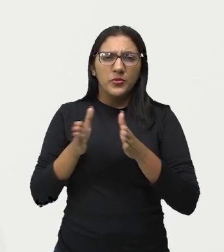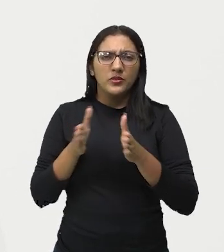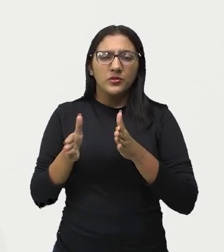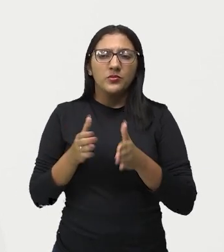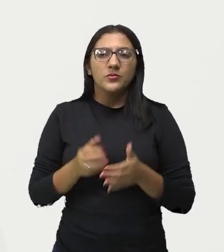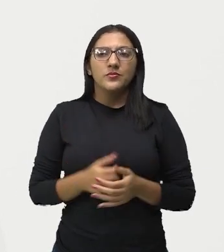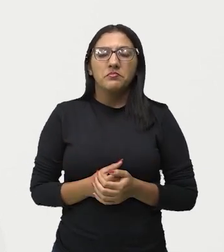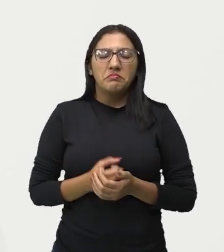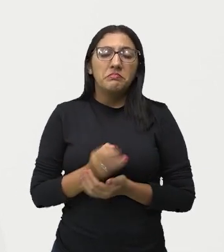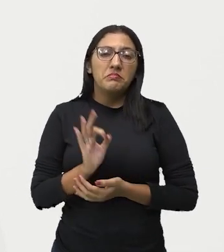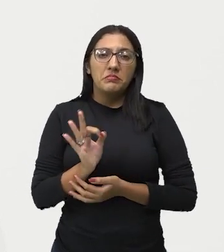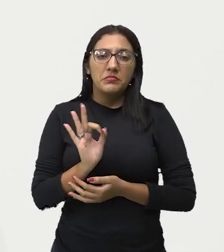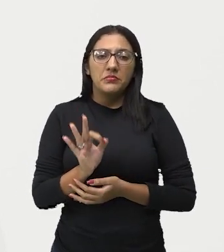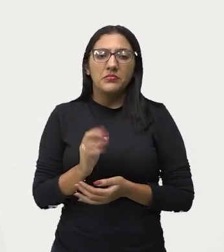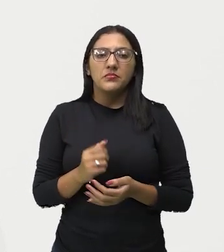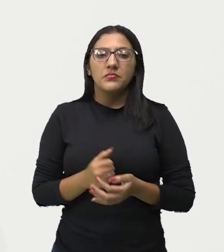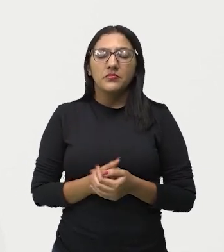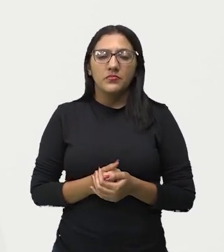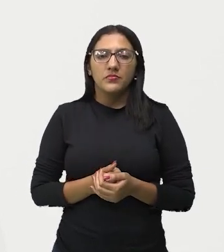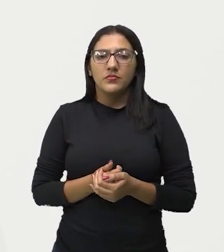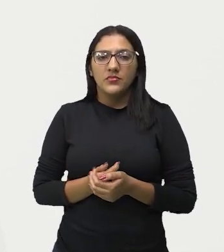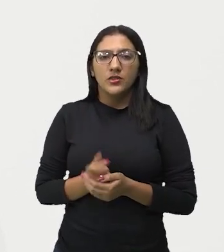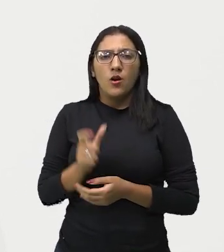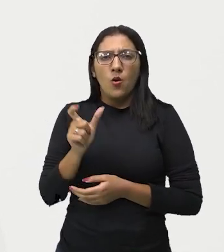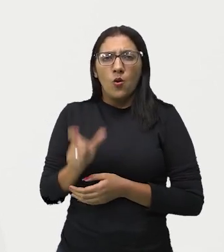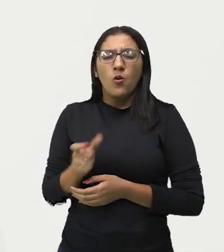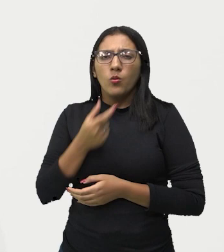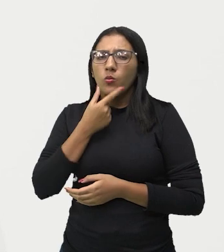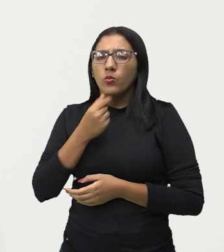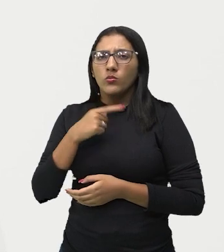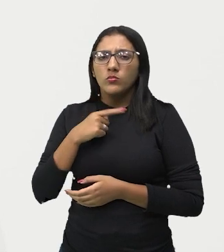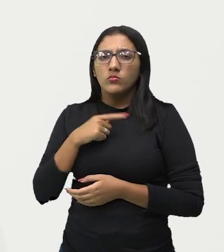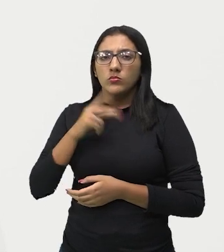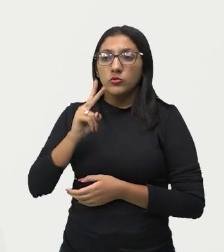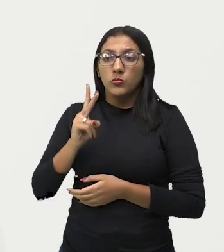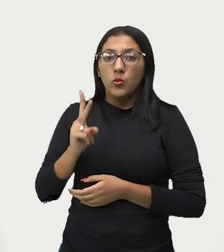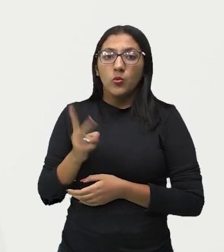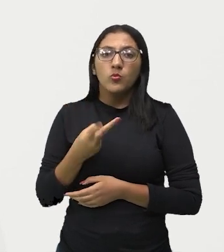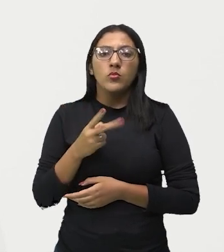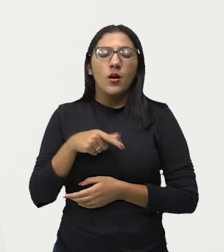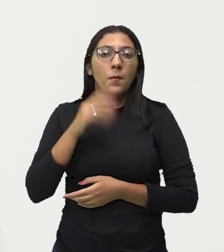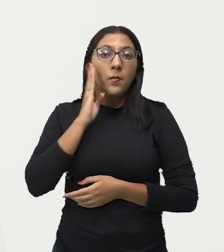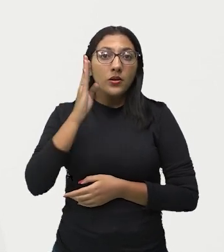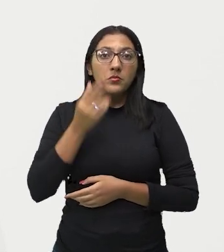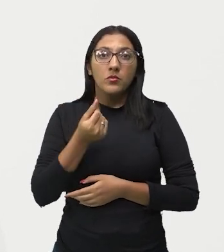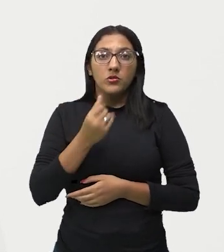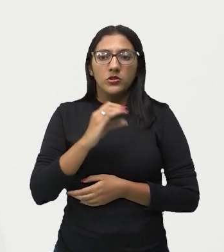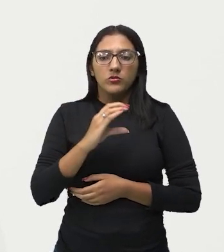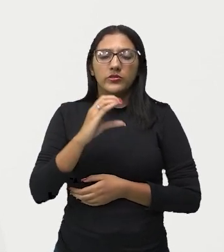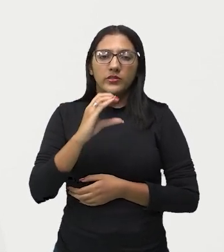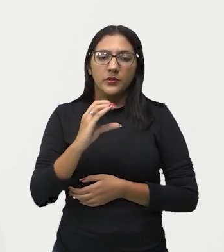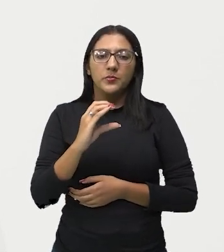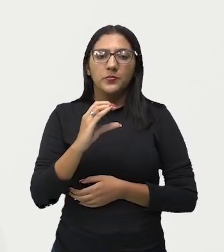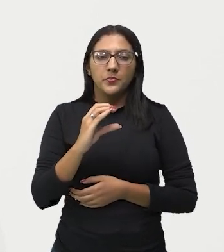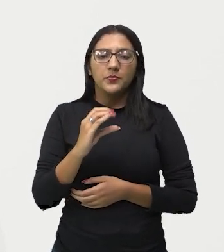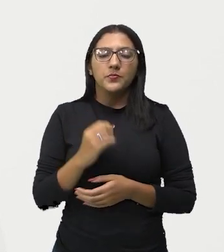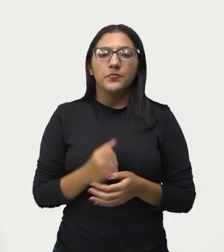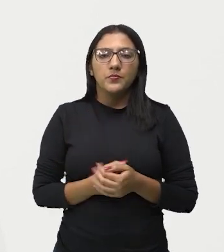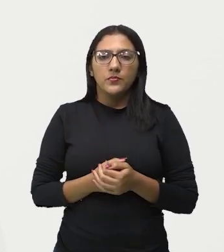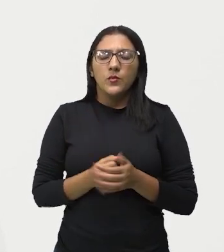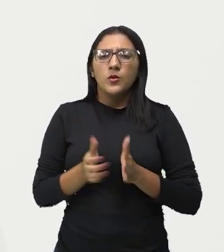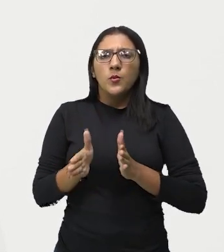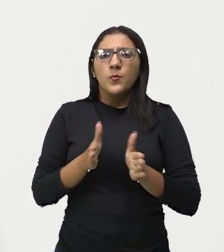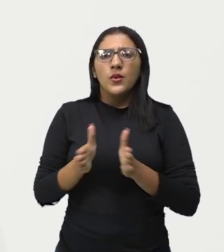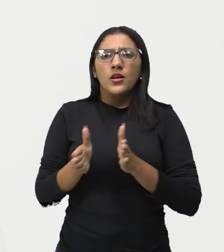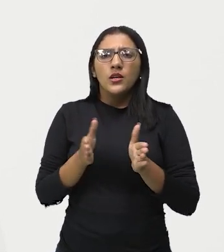Bom, Carlos aplicou 2.000. 2.000, pessoal, é o capital. Por 3 anos.